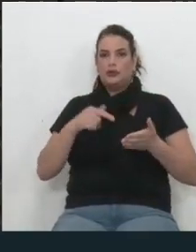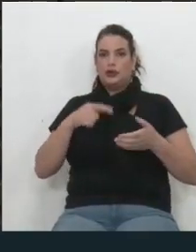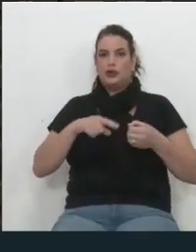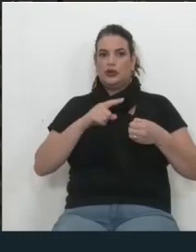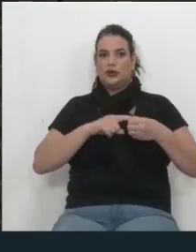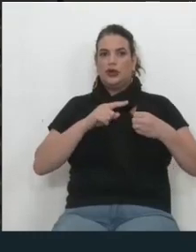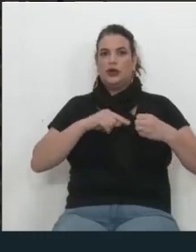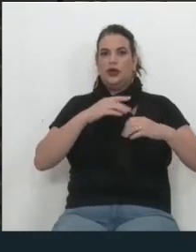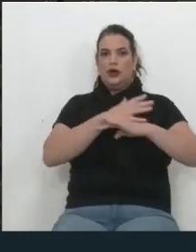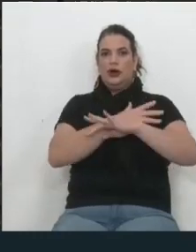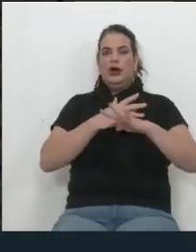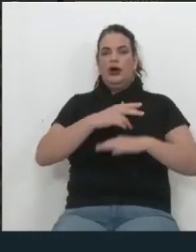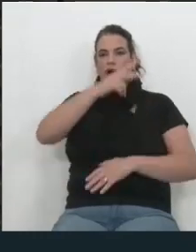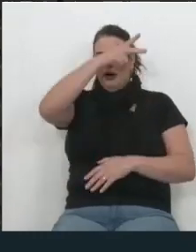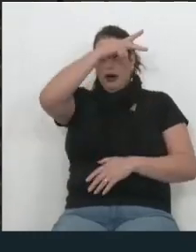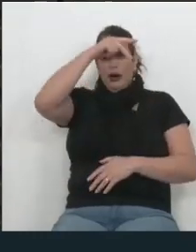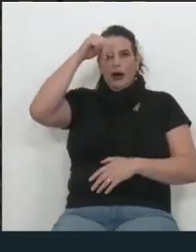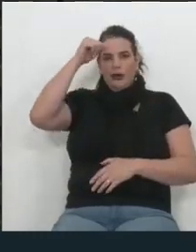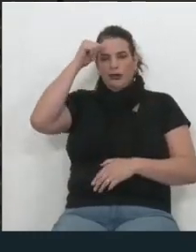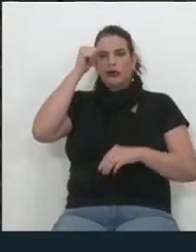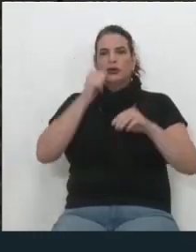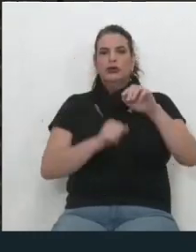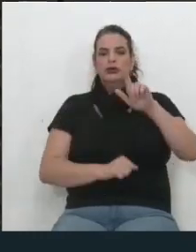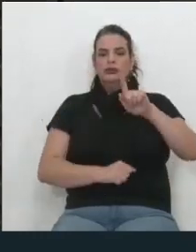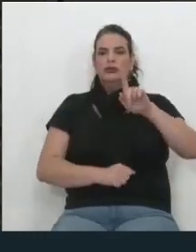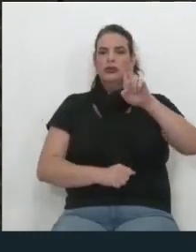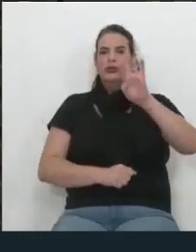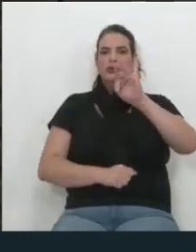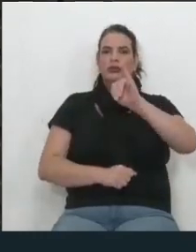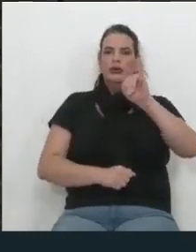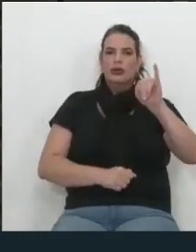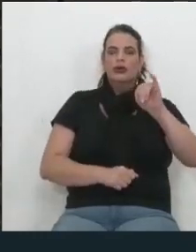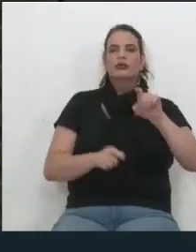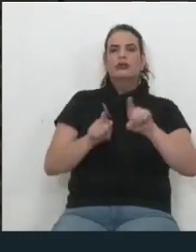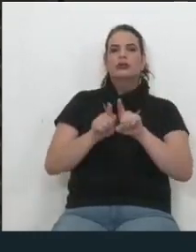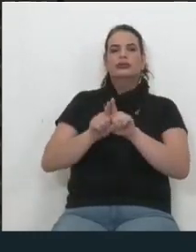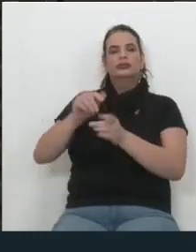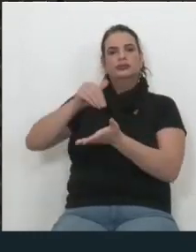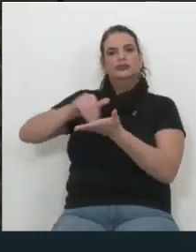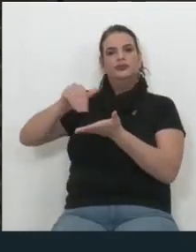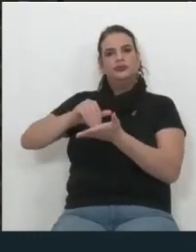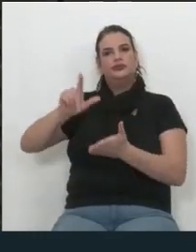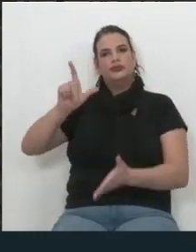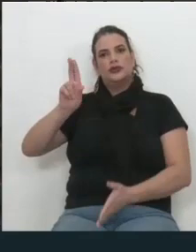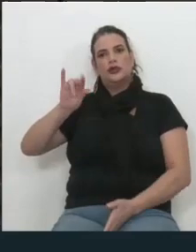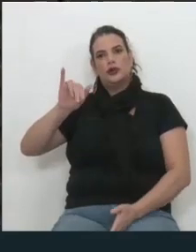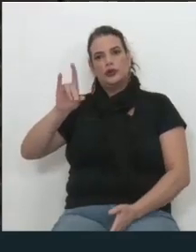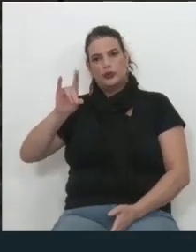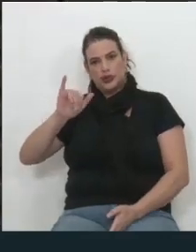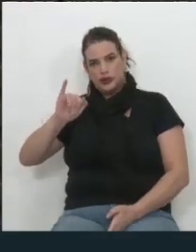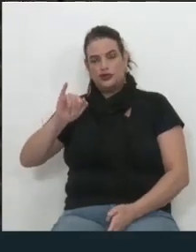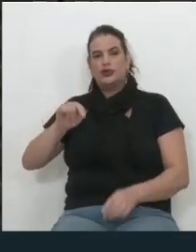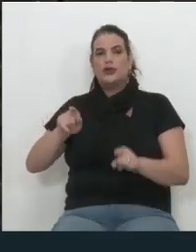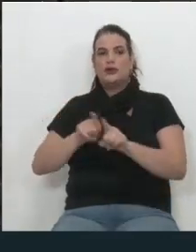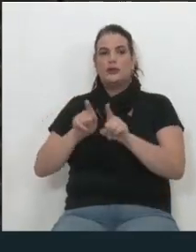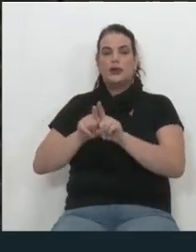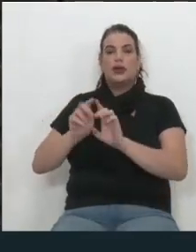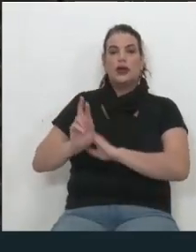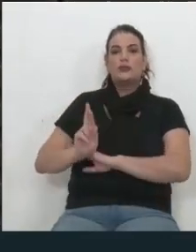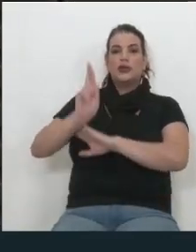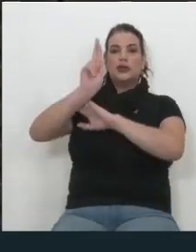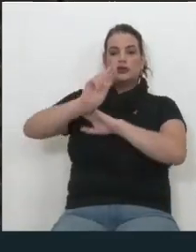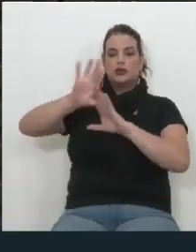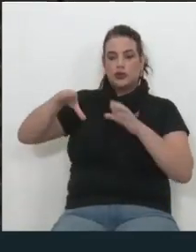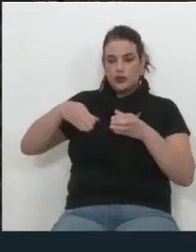prefeito Guti, o secretário Luíde e representantes de 7 grupos